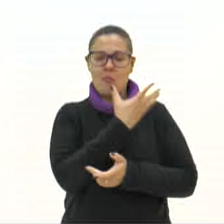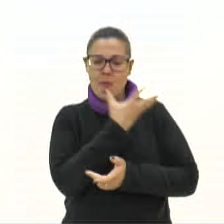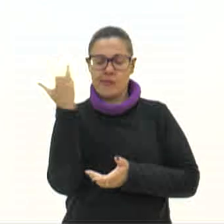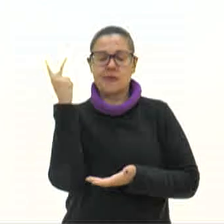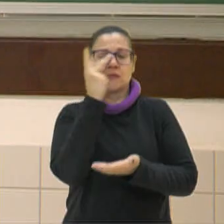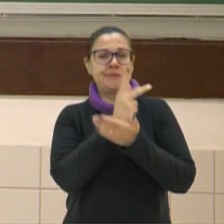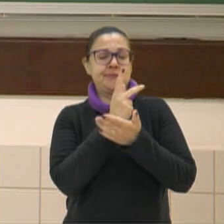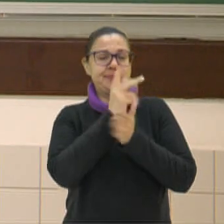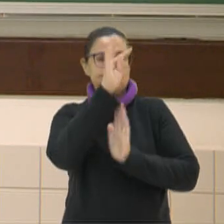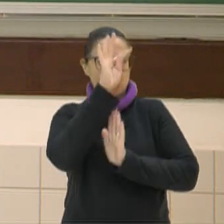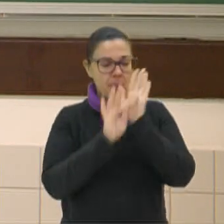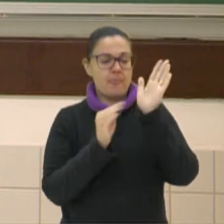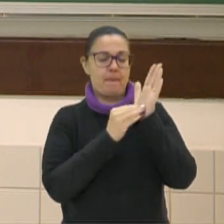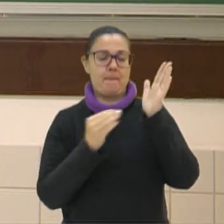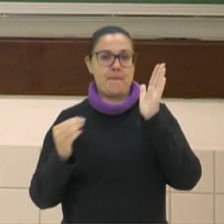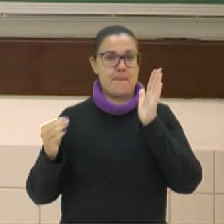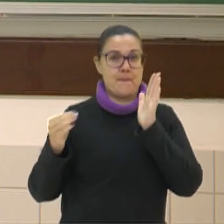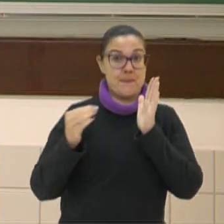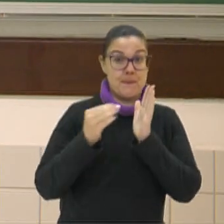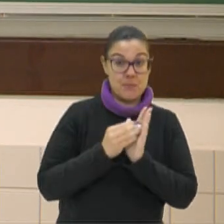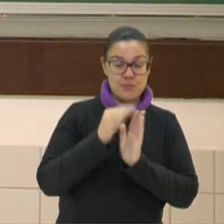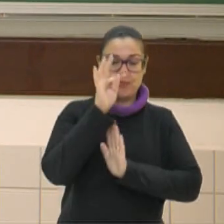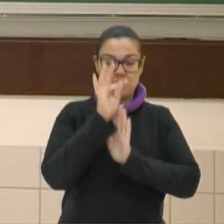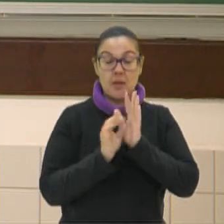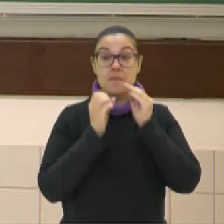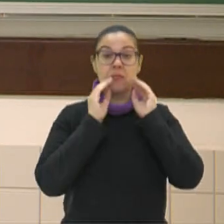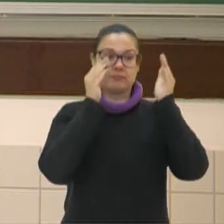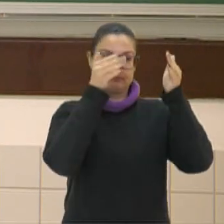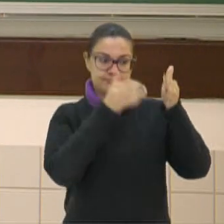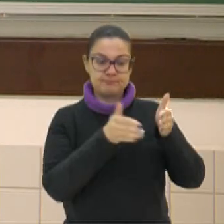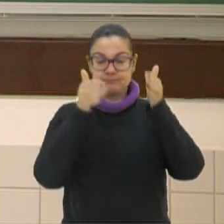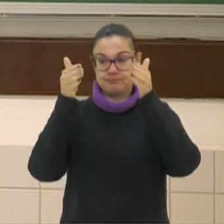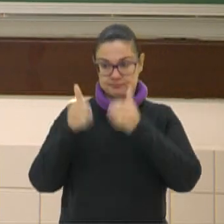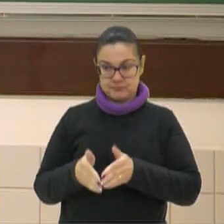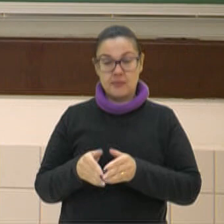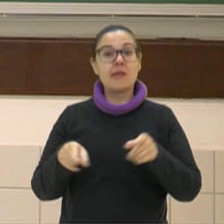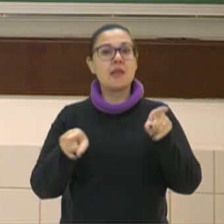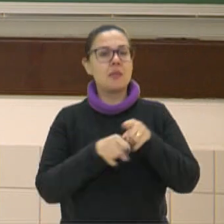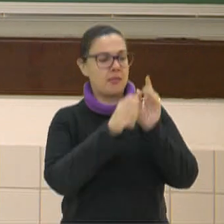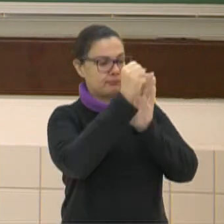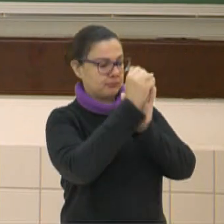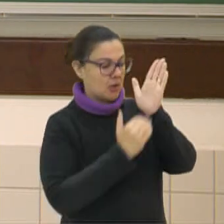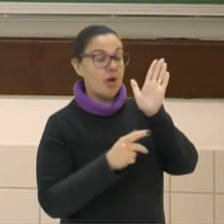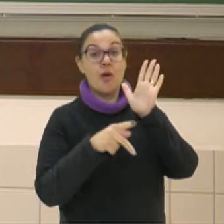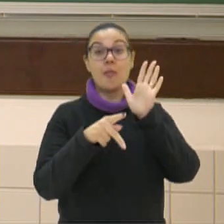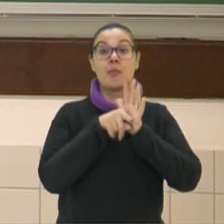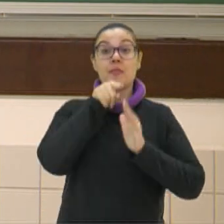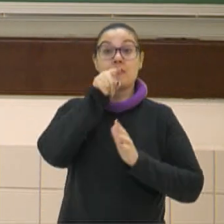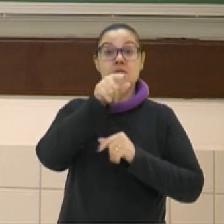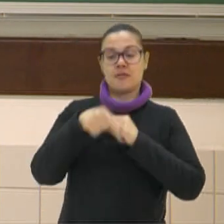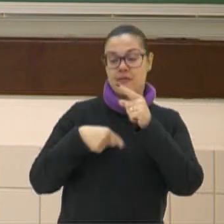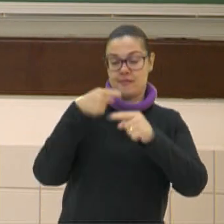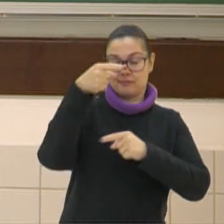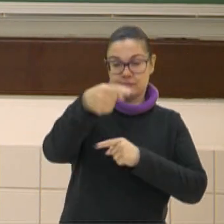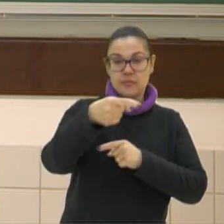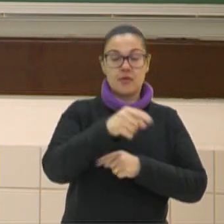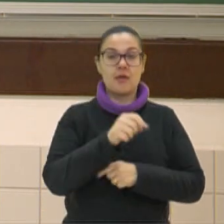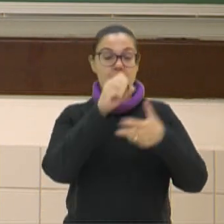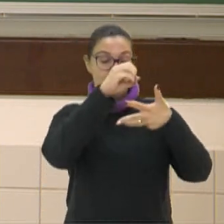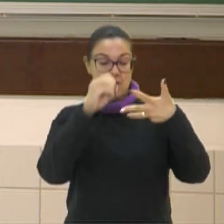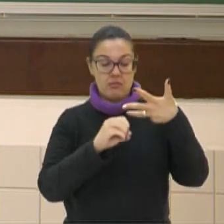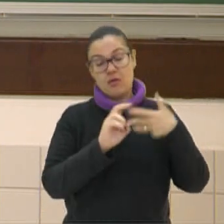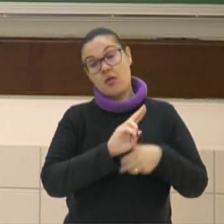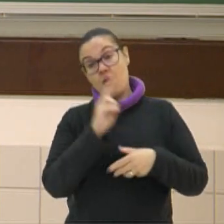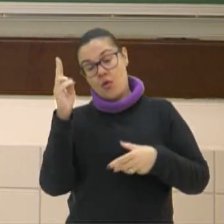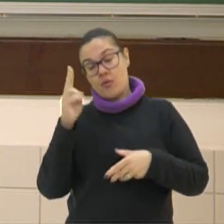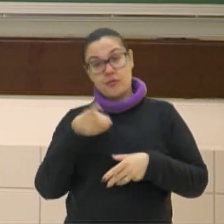todo texto, toda produção textual tem partes bem definidas. Assim é a dissertação que você vai fazer daqui uns dias lá no Enem ou em alguns